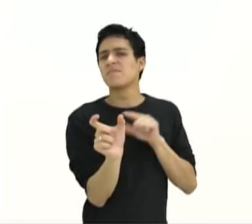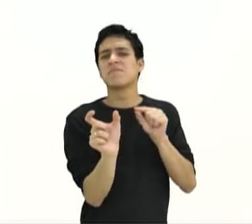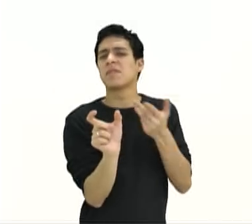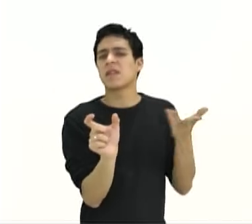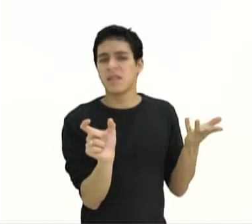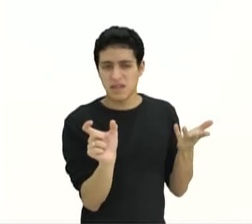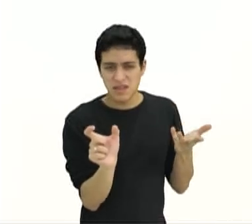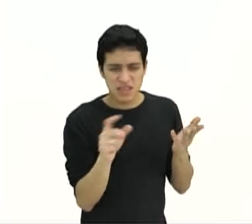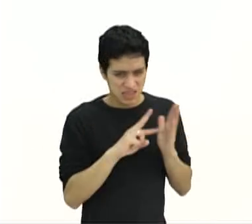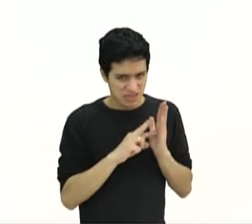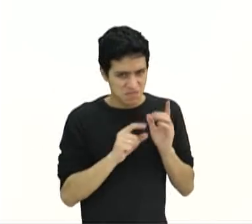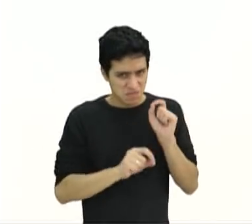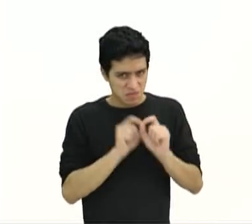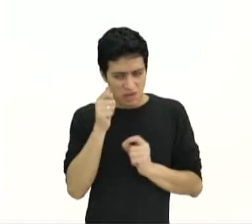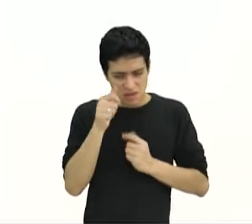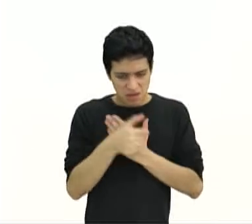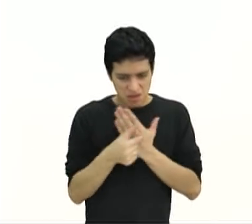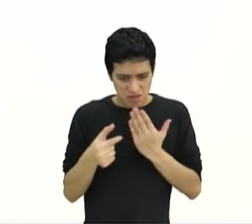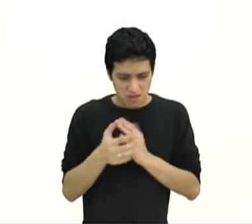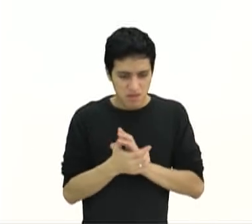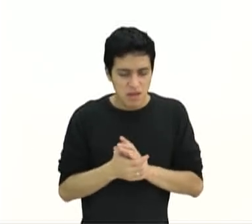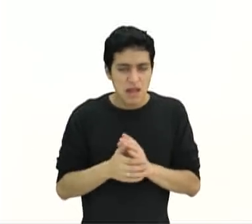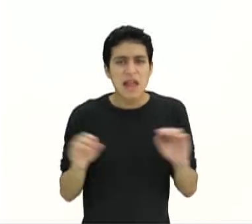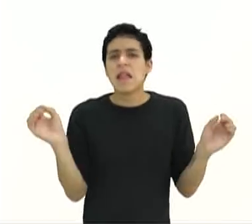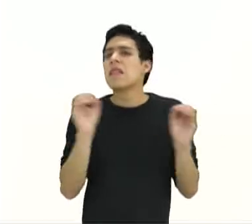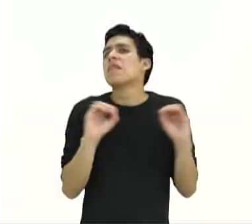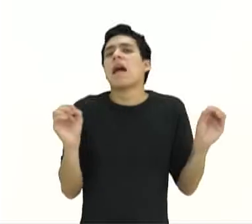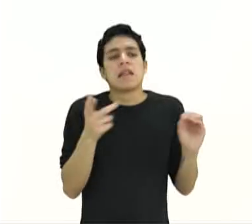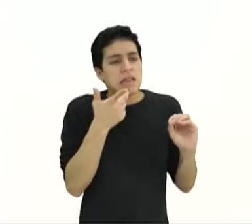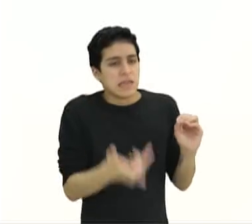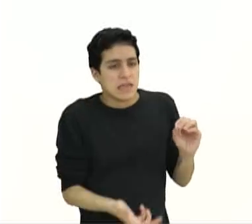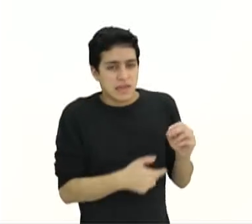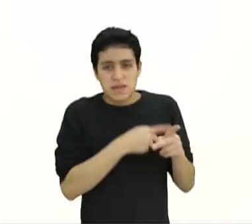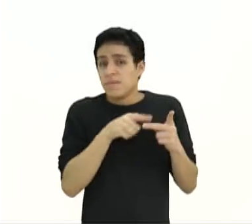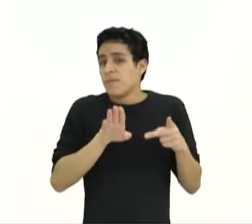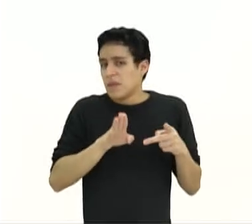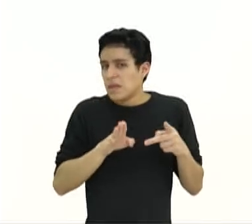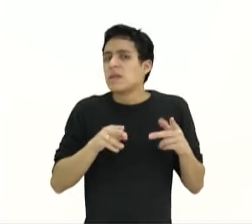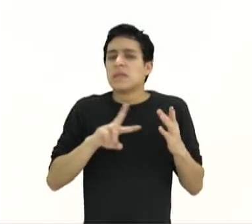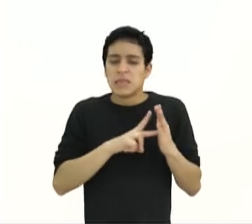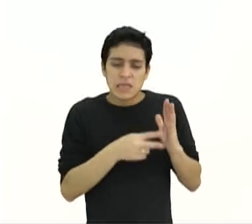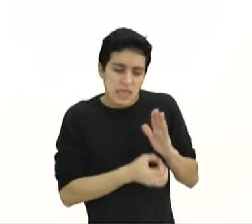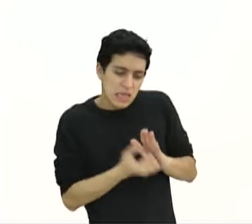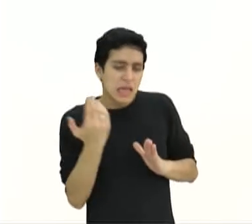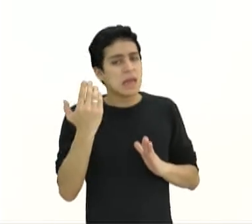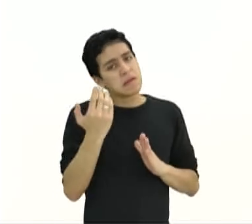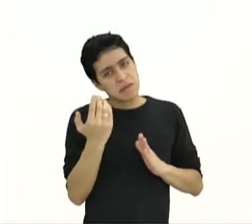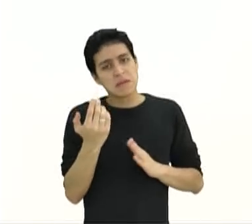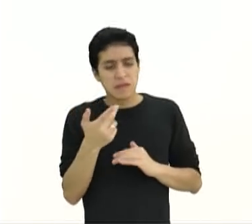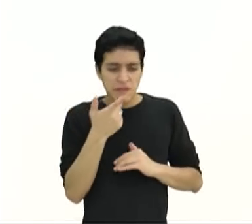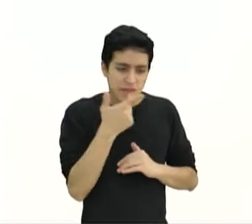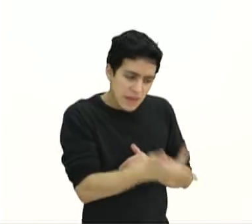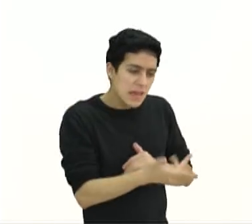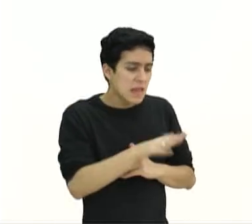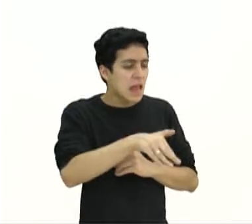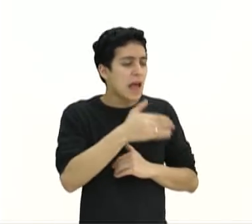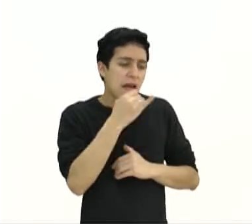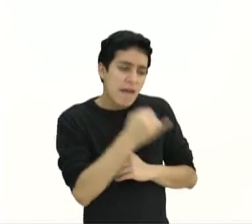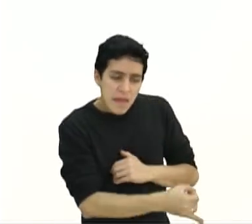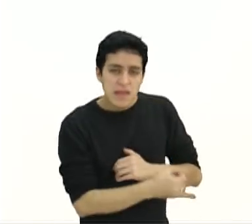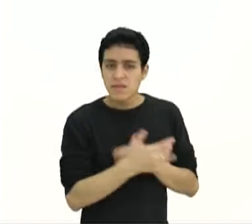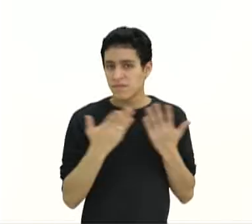a autora, letra A, nem por uma vez fez a ação de dizer. Letra B, algumas vezes faz a ação de